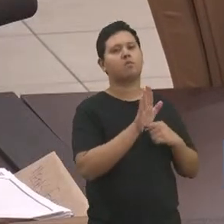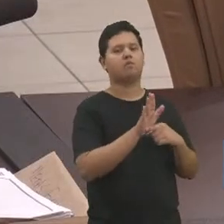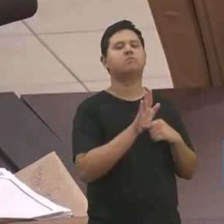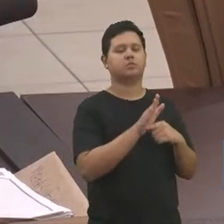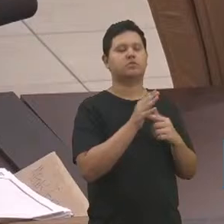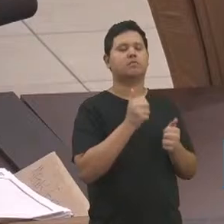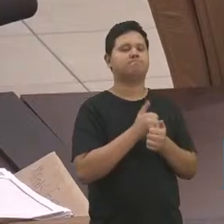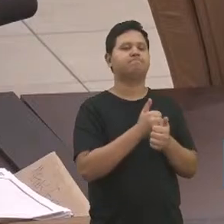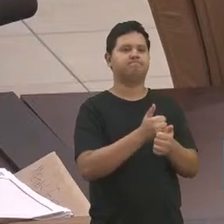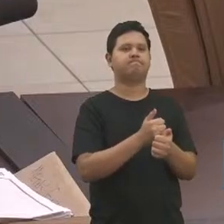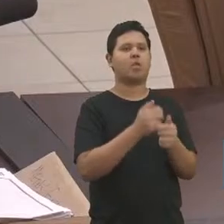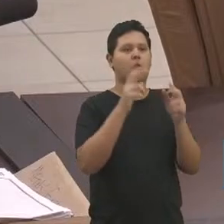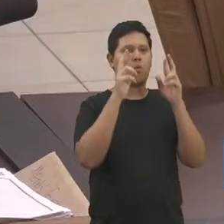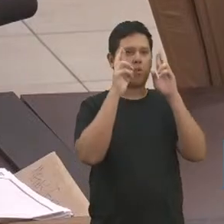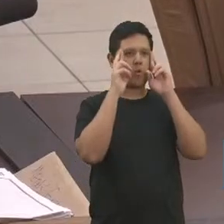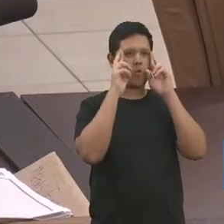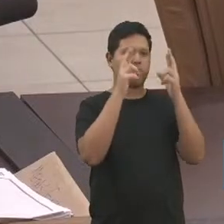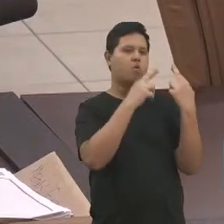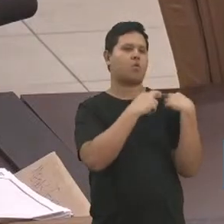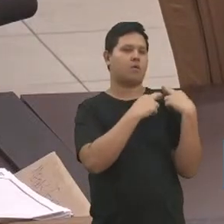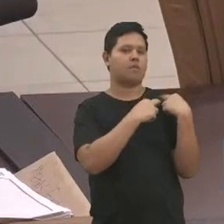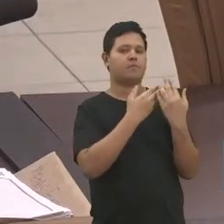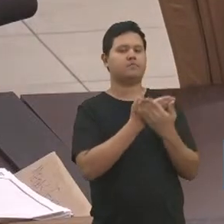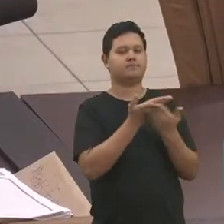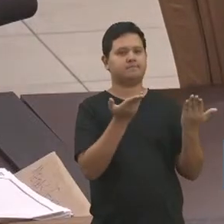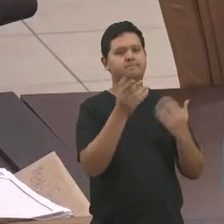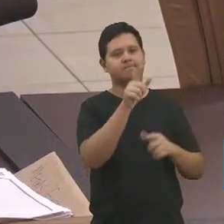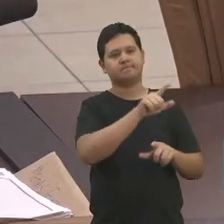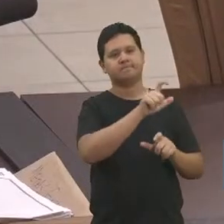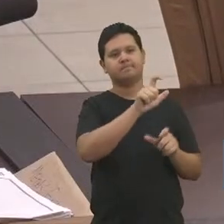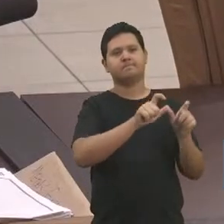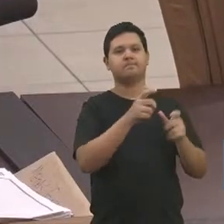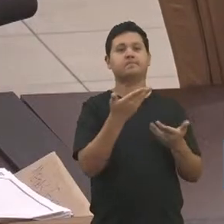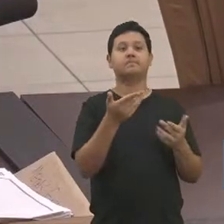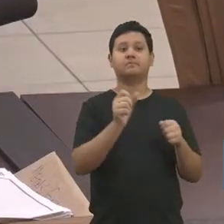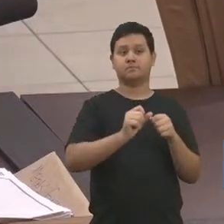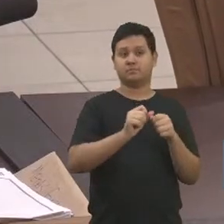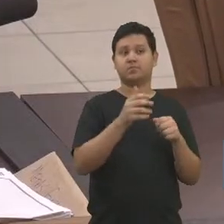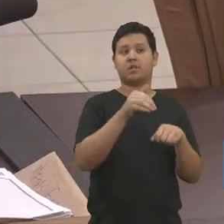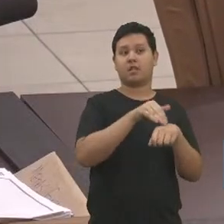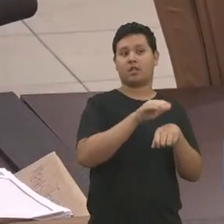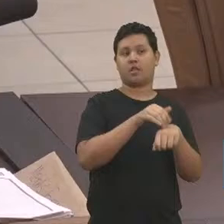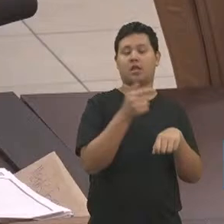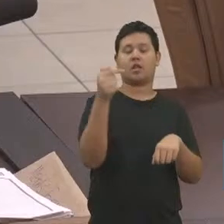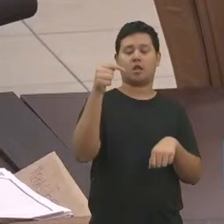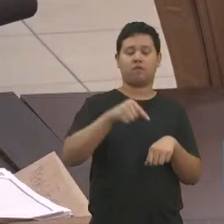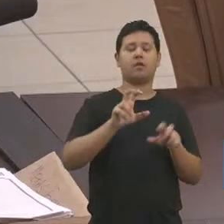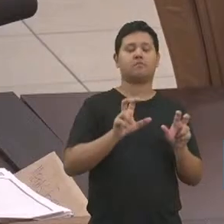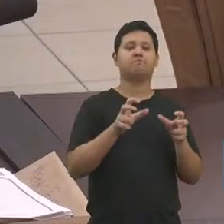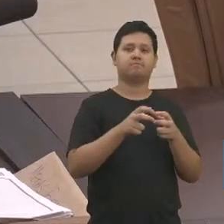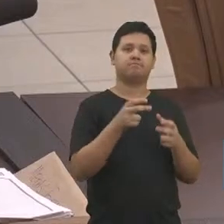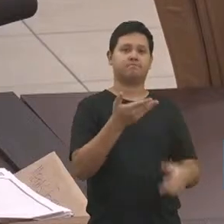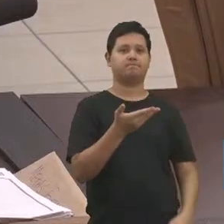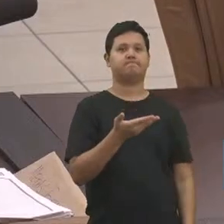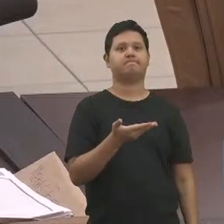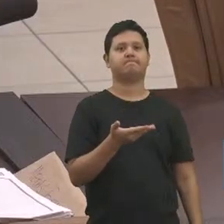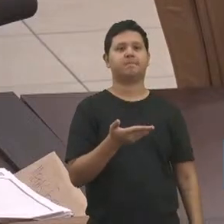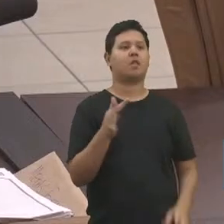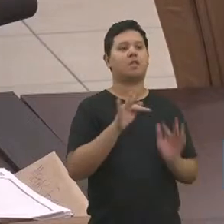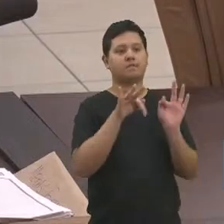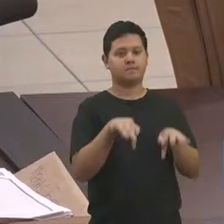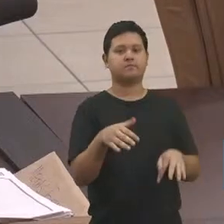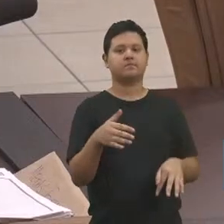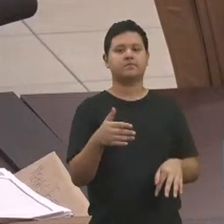gente, com responsabilidade, fazer as indicações aqui nesta casa. Então, eu